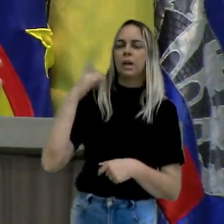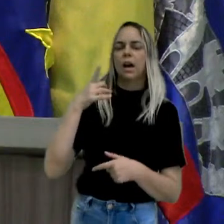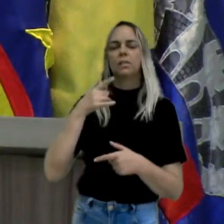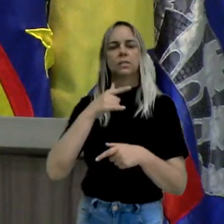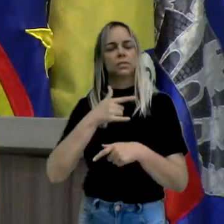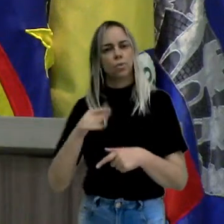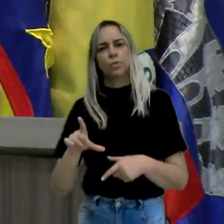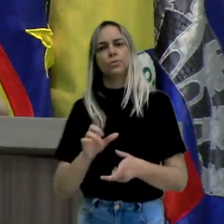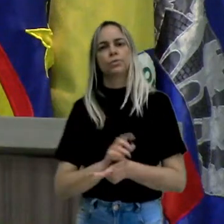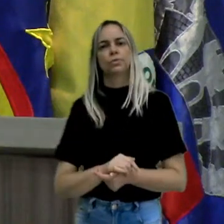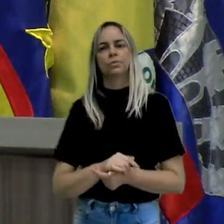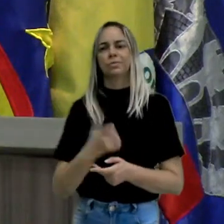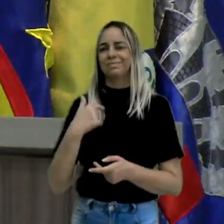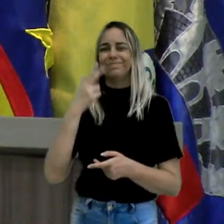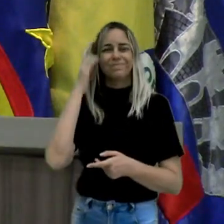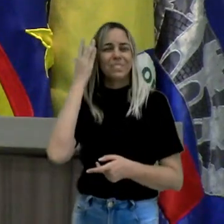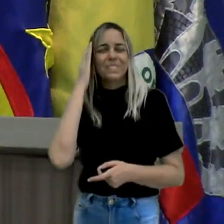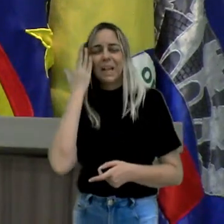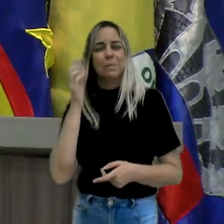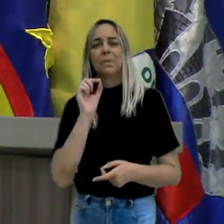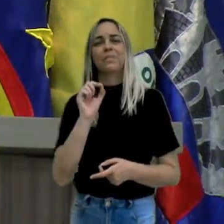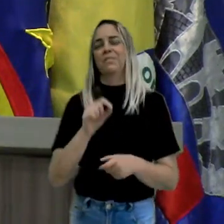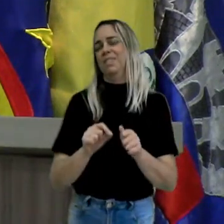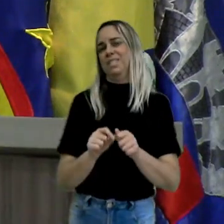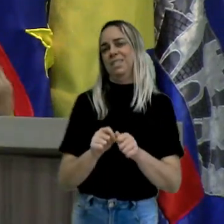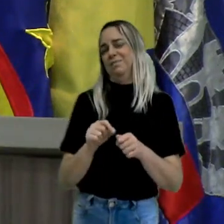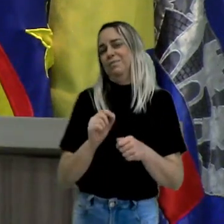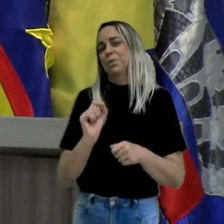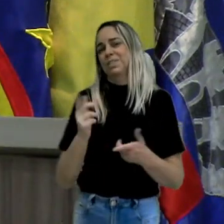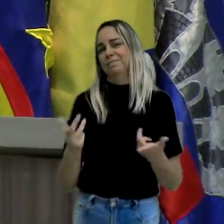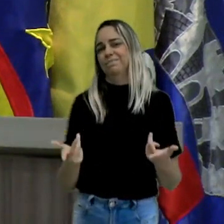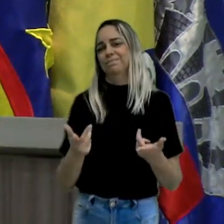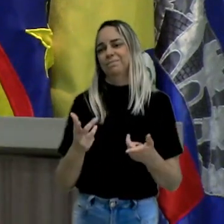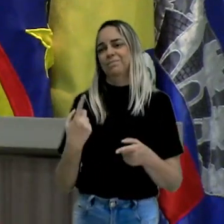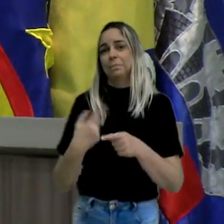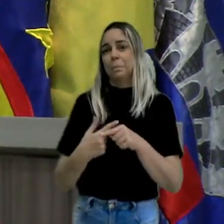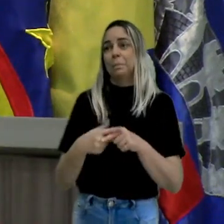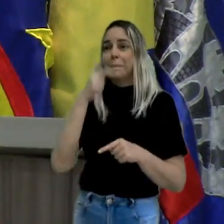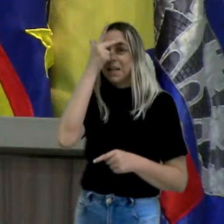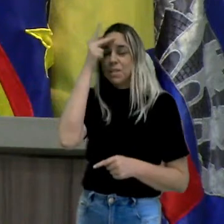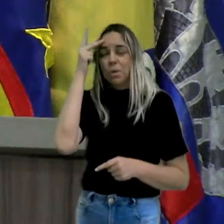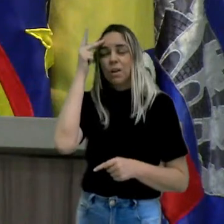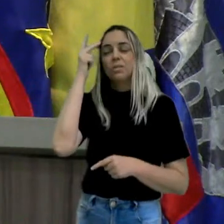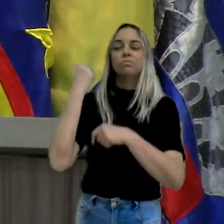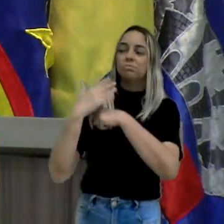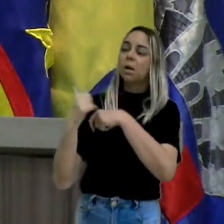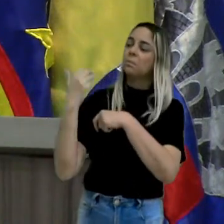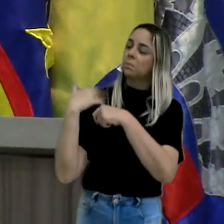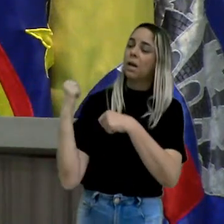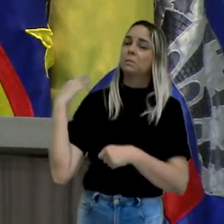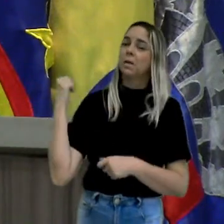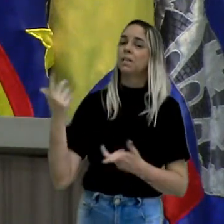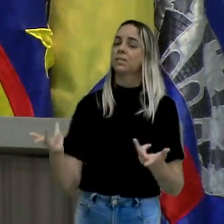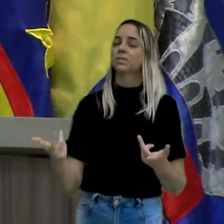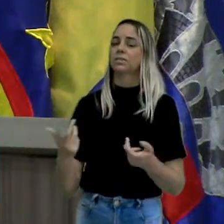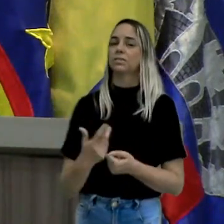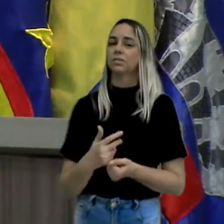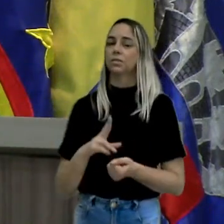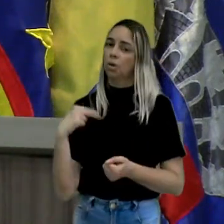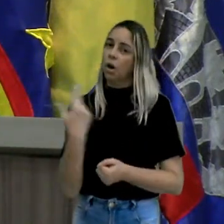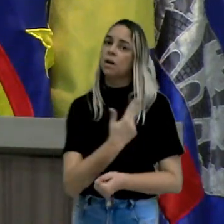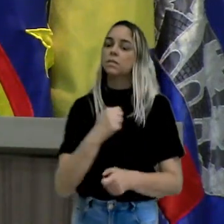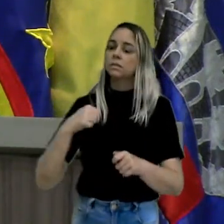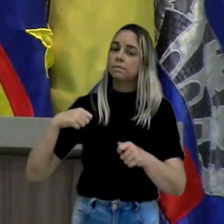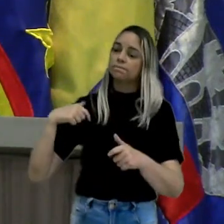não sabe, tem hora nem o que fazer, porque as pessoas nos procuram muito, mas temos que lutar, temos que buscar cada vez mais